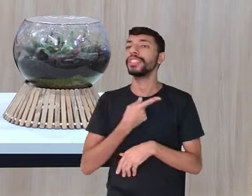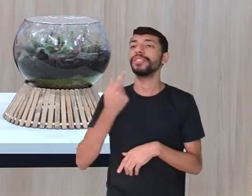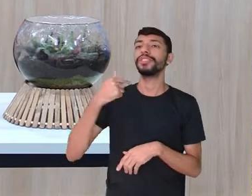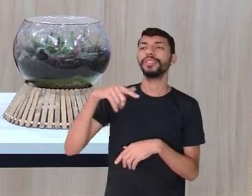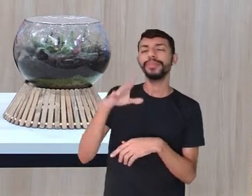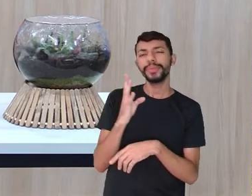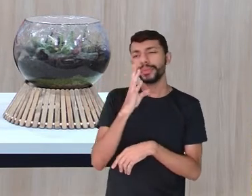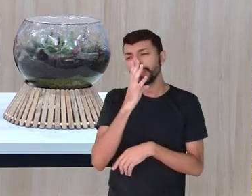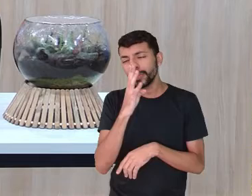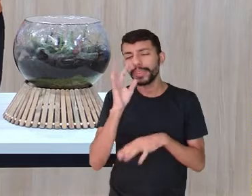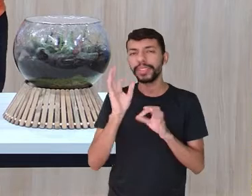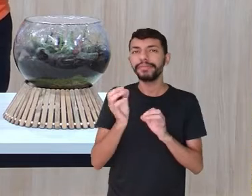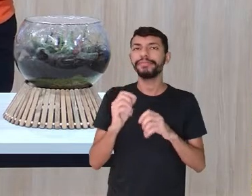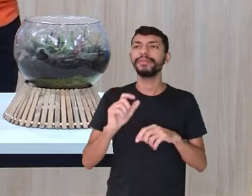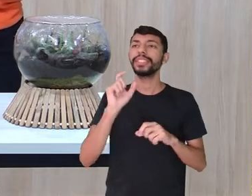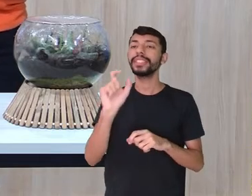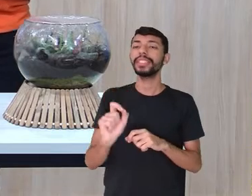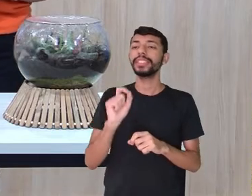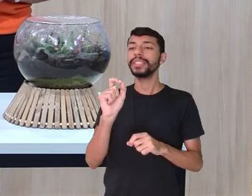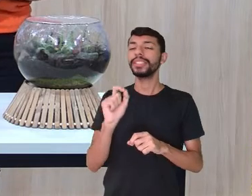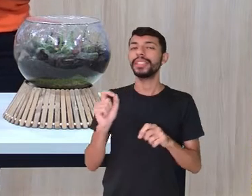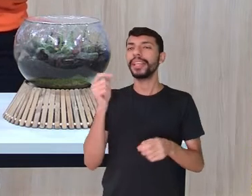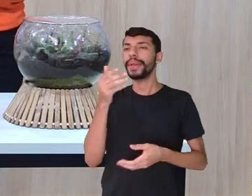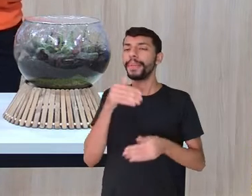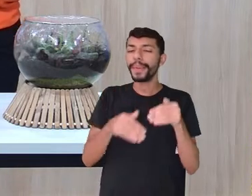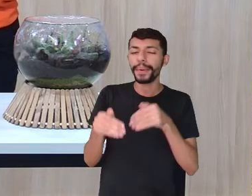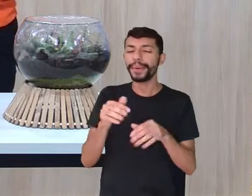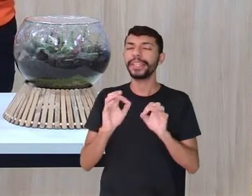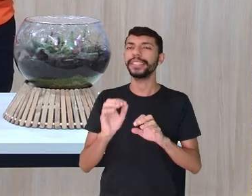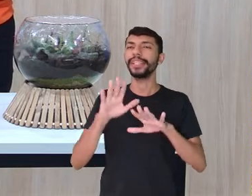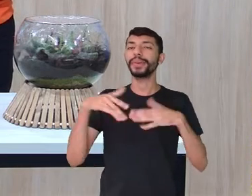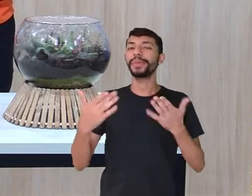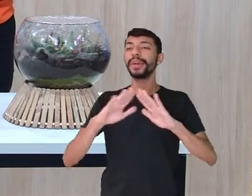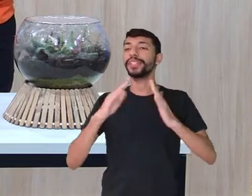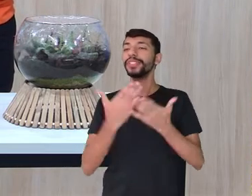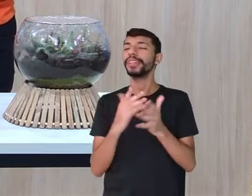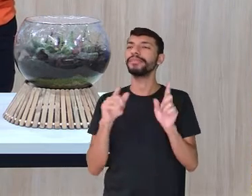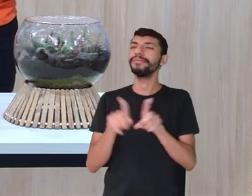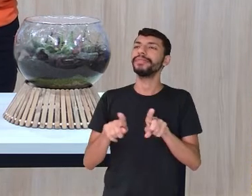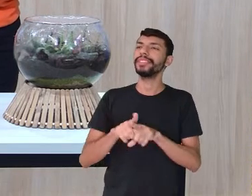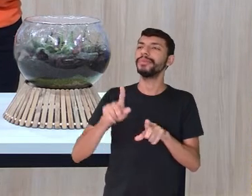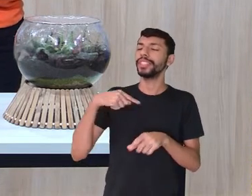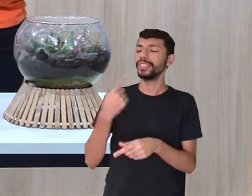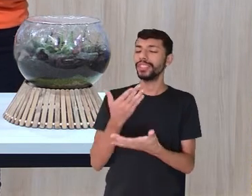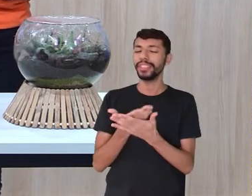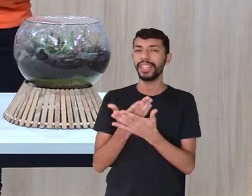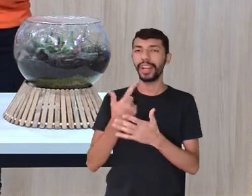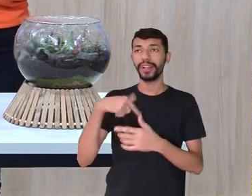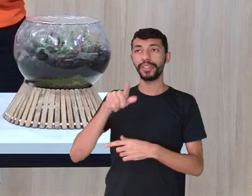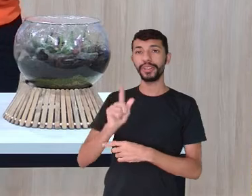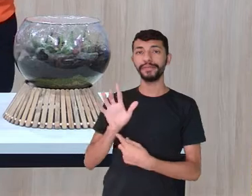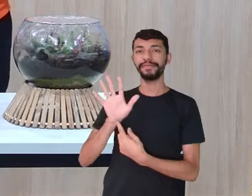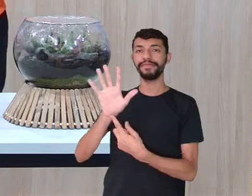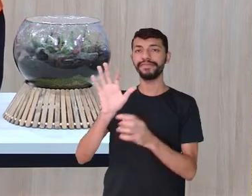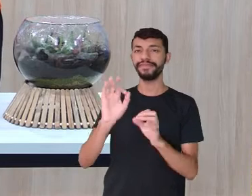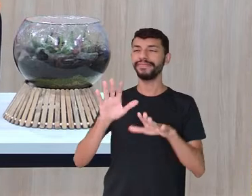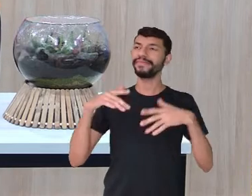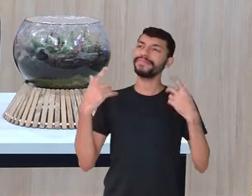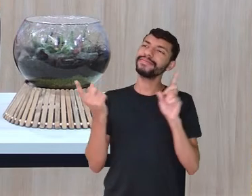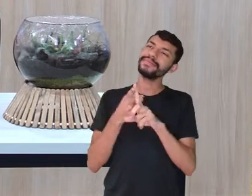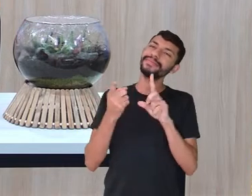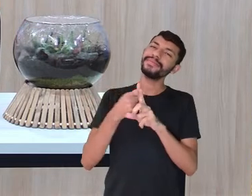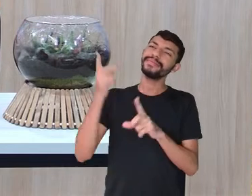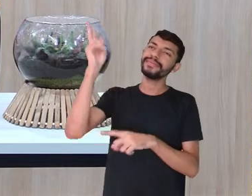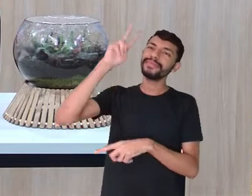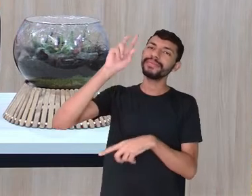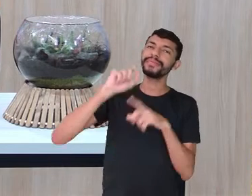lá observar quem foi que interagiu, qual foi a escola e na nossa aula nós iremos falar. Lembrando sempre que